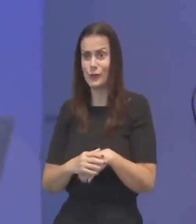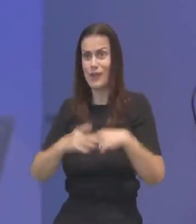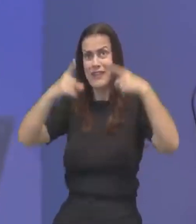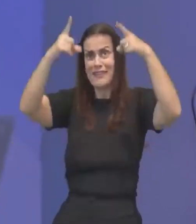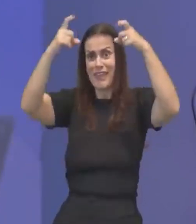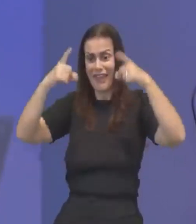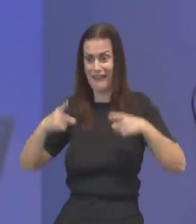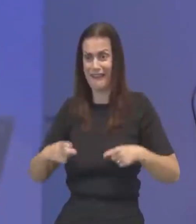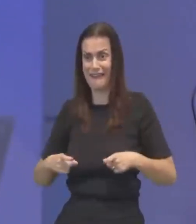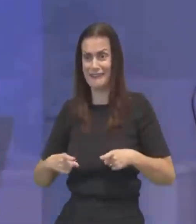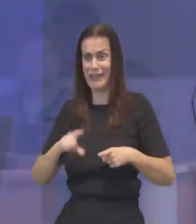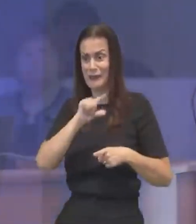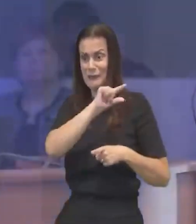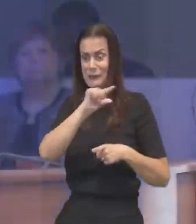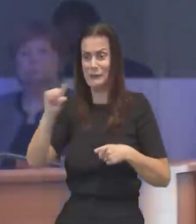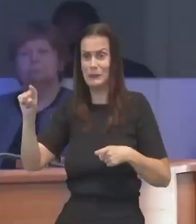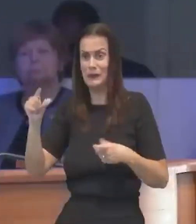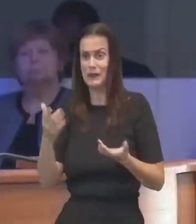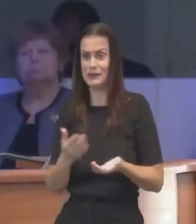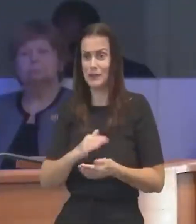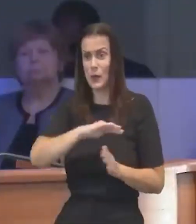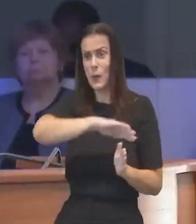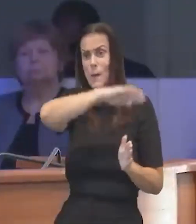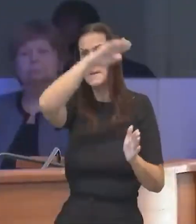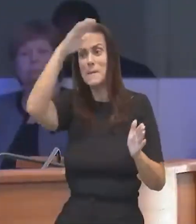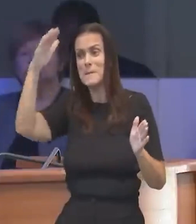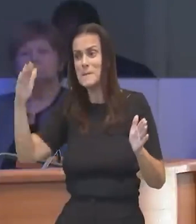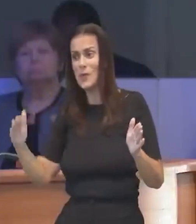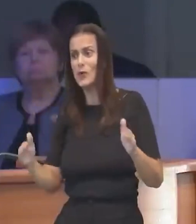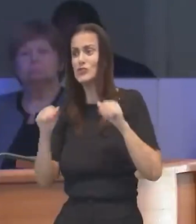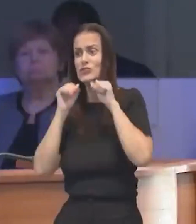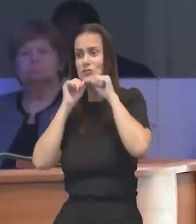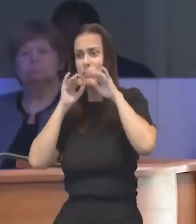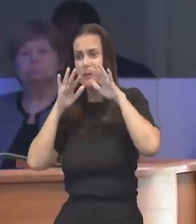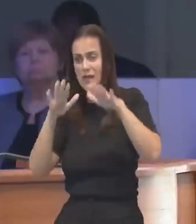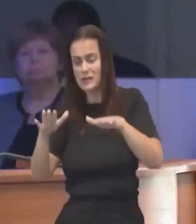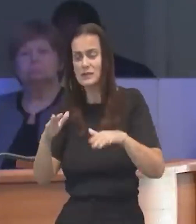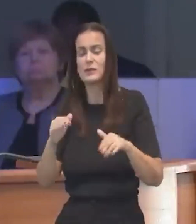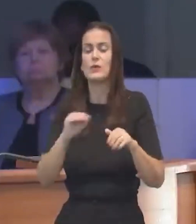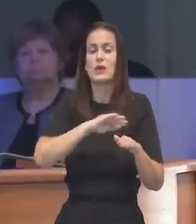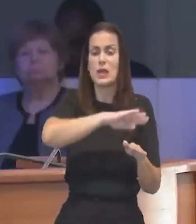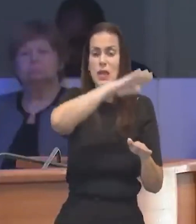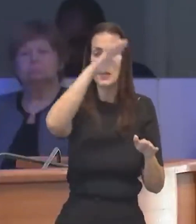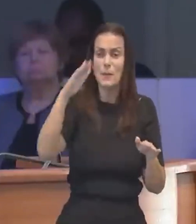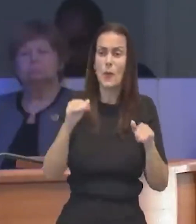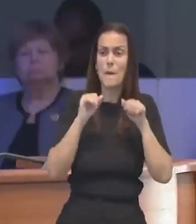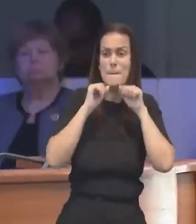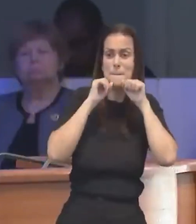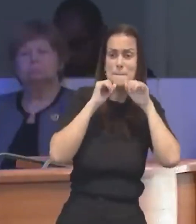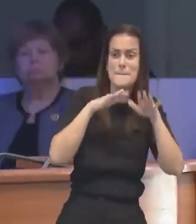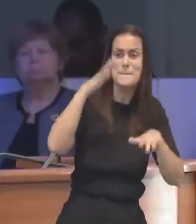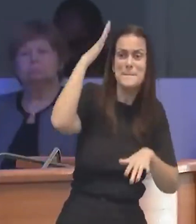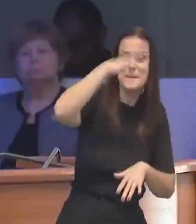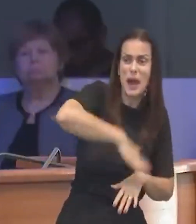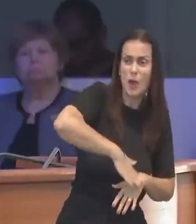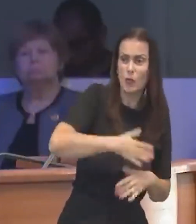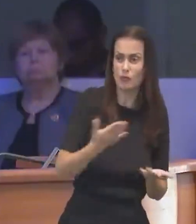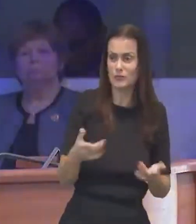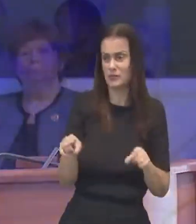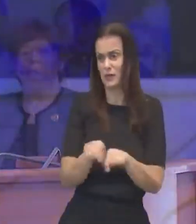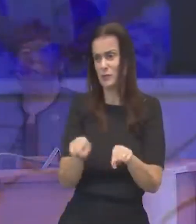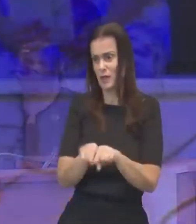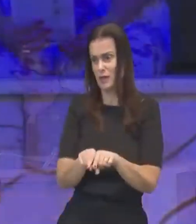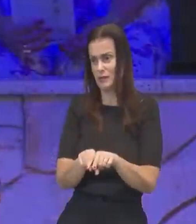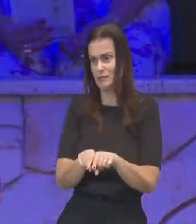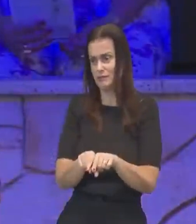de Gerizim, o monte Ebal, que é o monte da bênção e o monte da maldição, eles colocavam sobre aquele monte de Gerizim um lugar